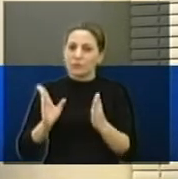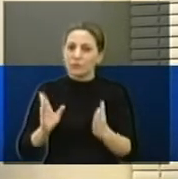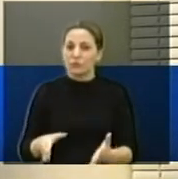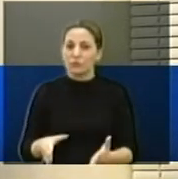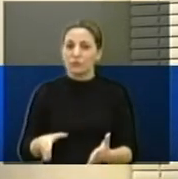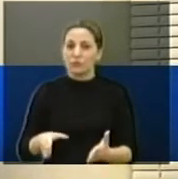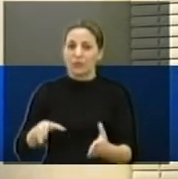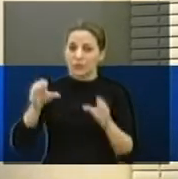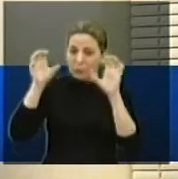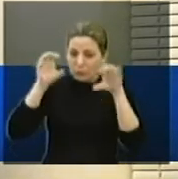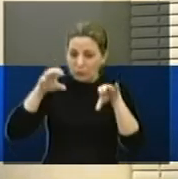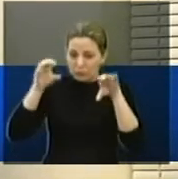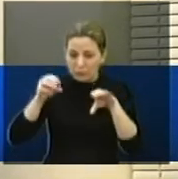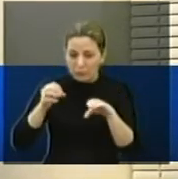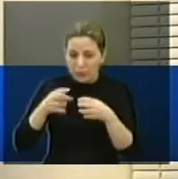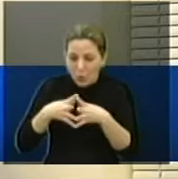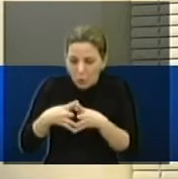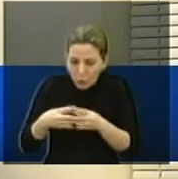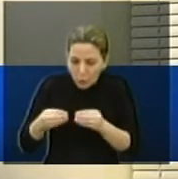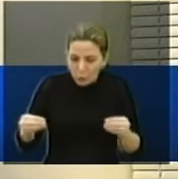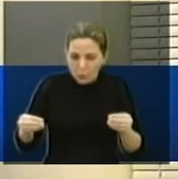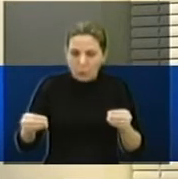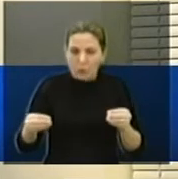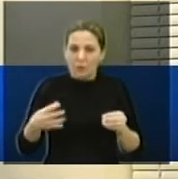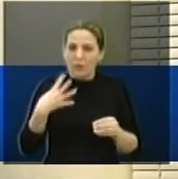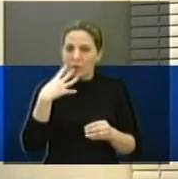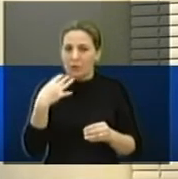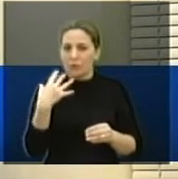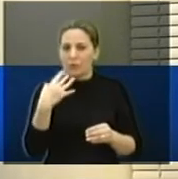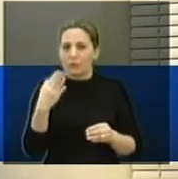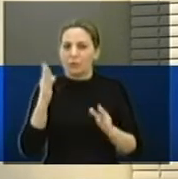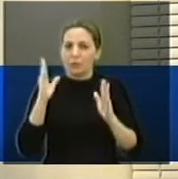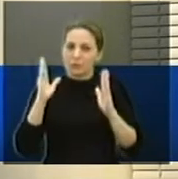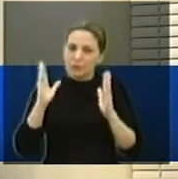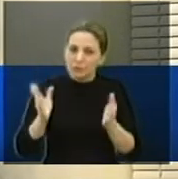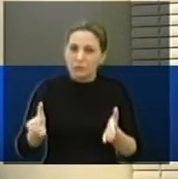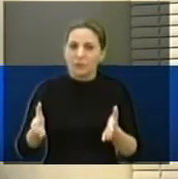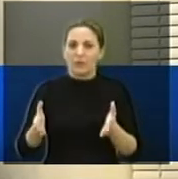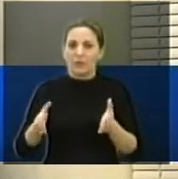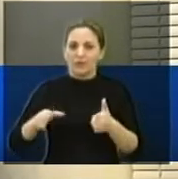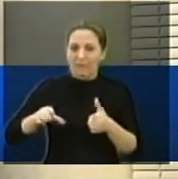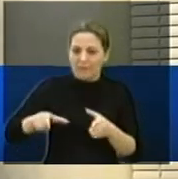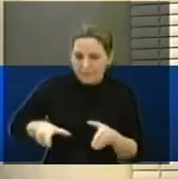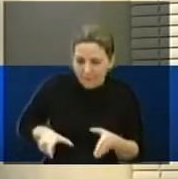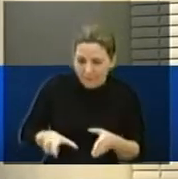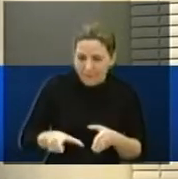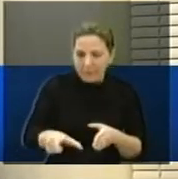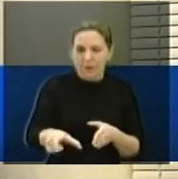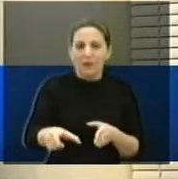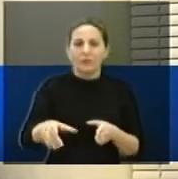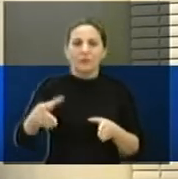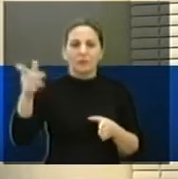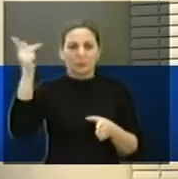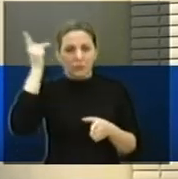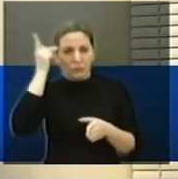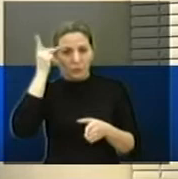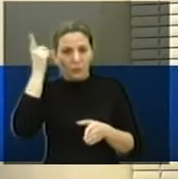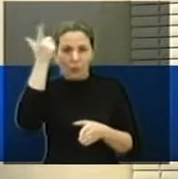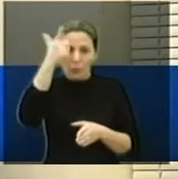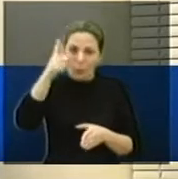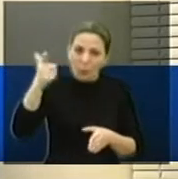lá com a chuva está esgotando eu já vi várias ciclofaixa sair em são paulo e outras cidades